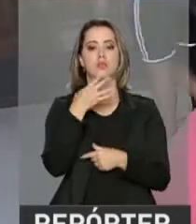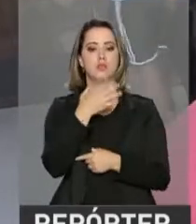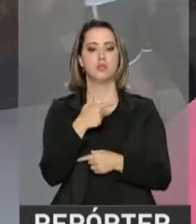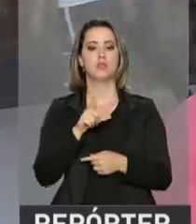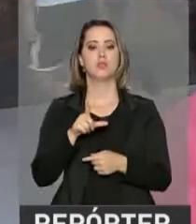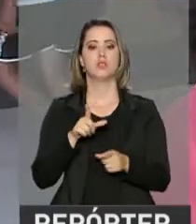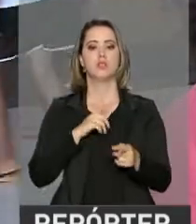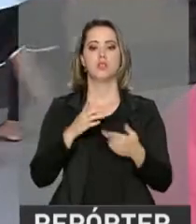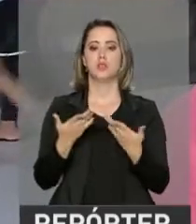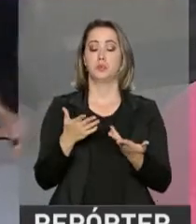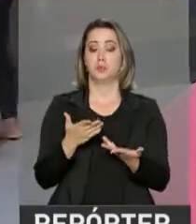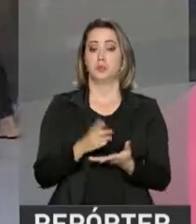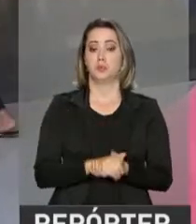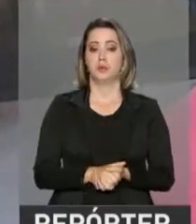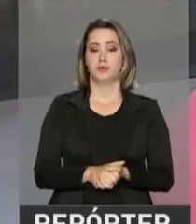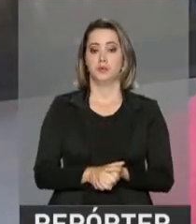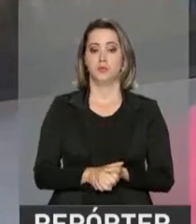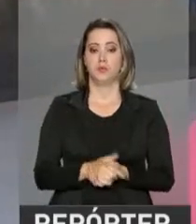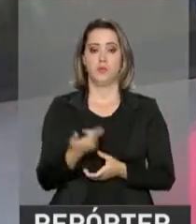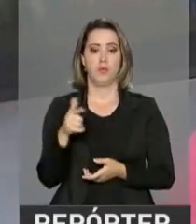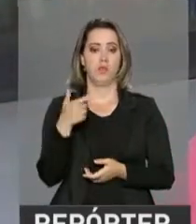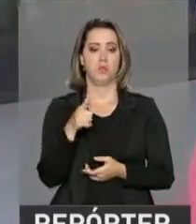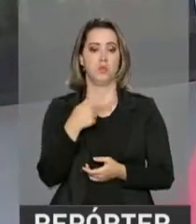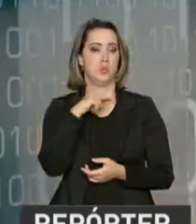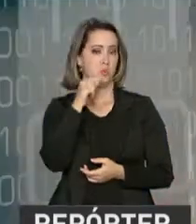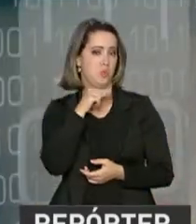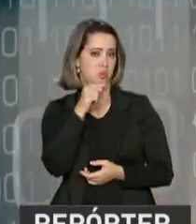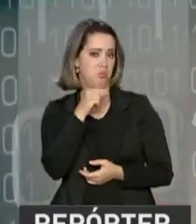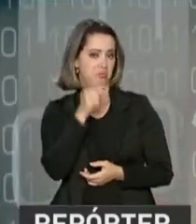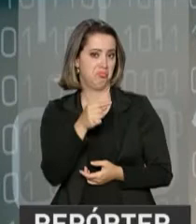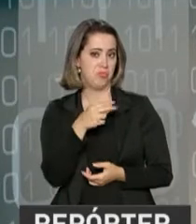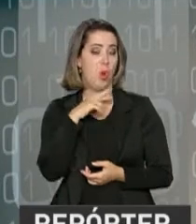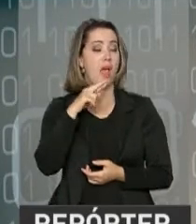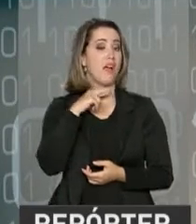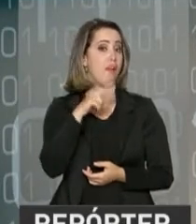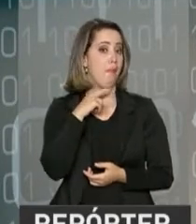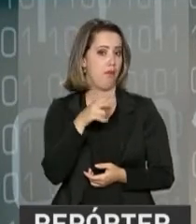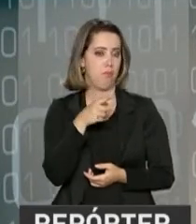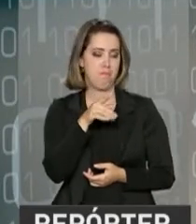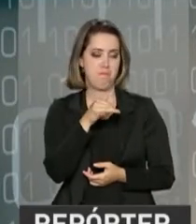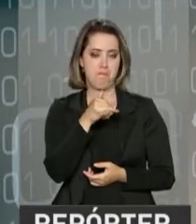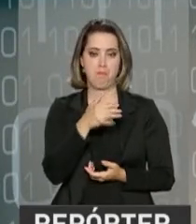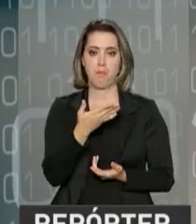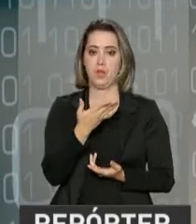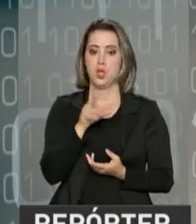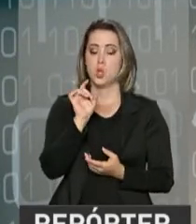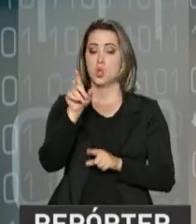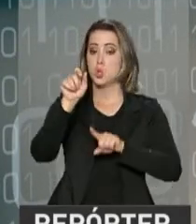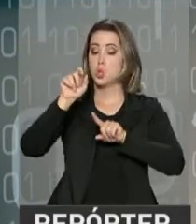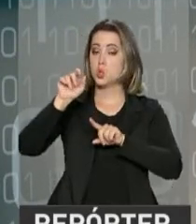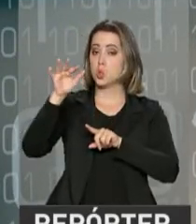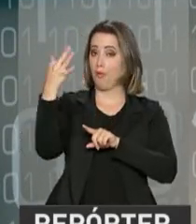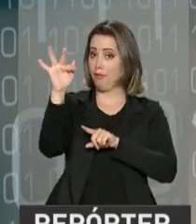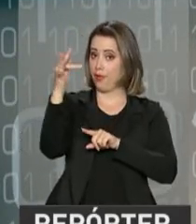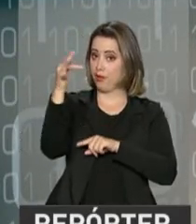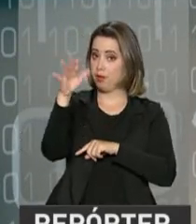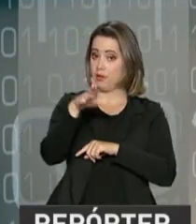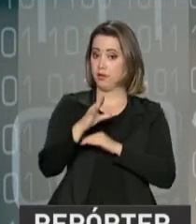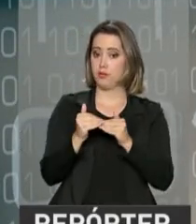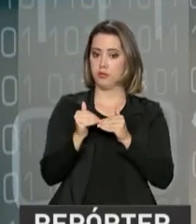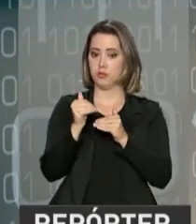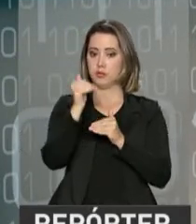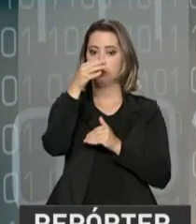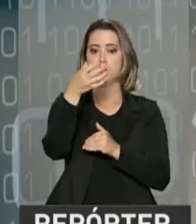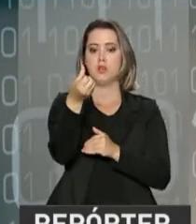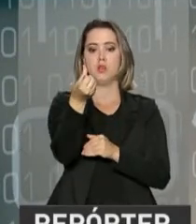travação, como dizem. Então não tenho o que reclamar, não. Só no mês de fevereiro deste ano, a banda larga 4G registrou